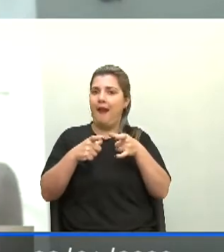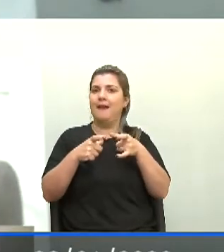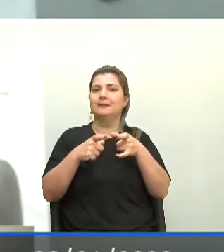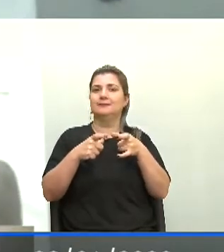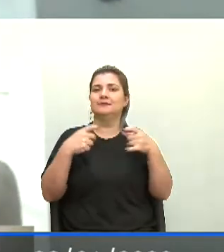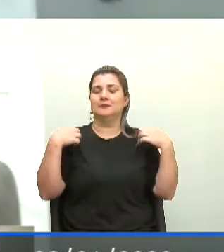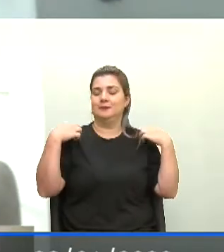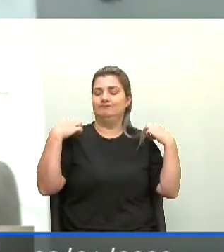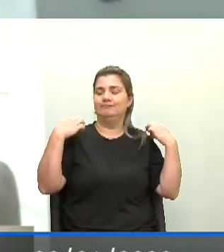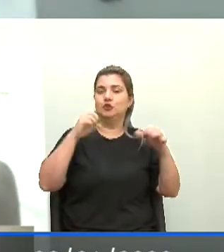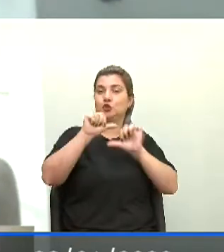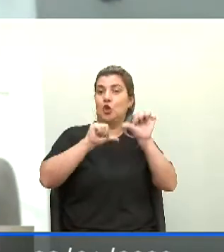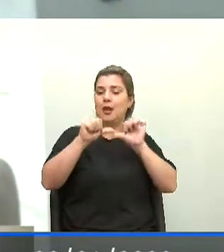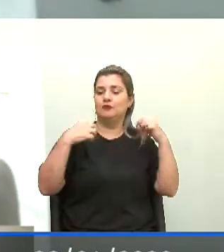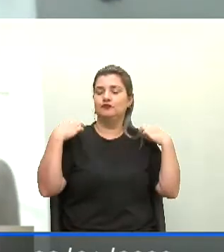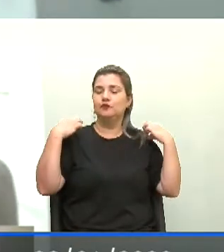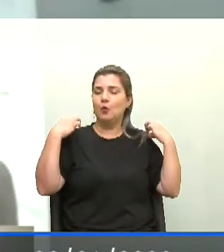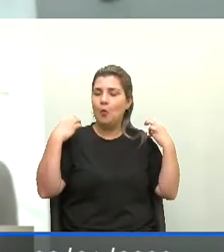Agricultura.